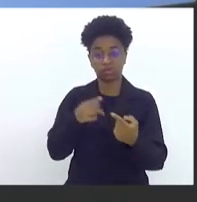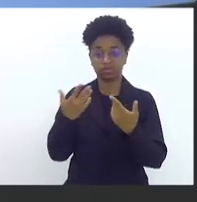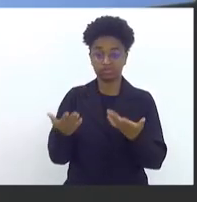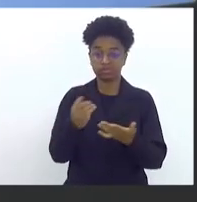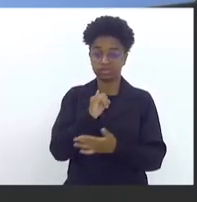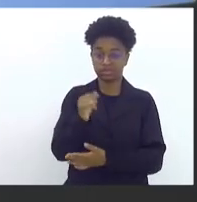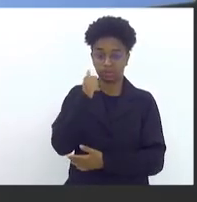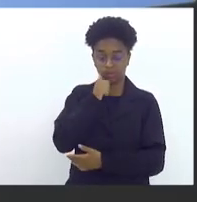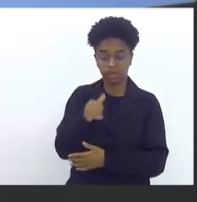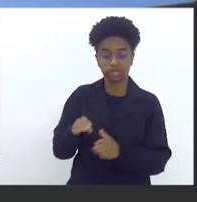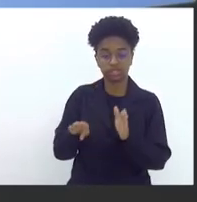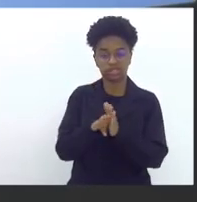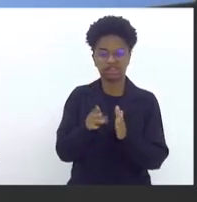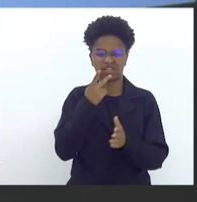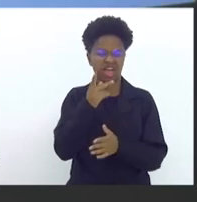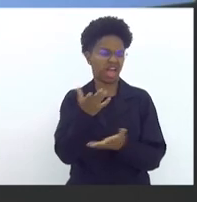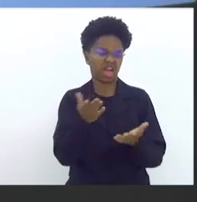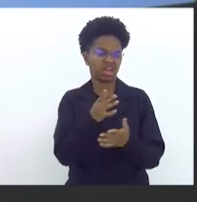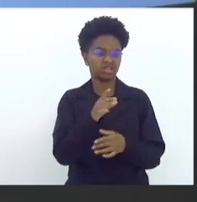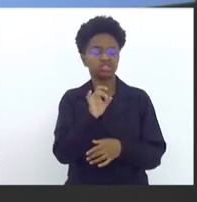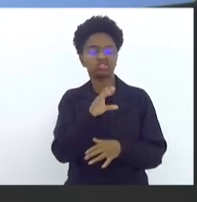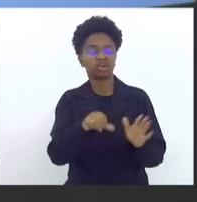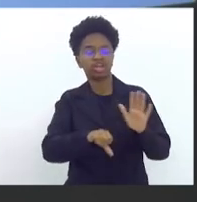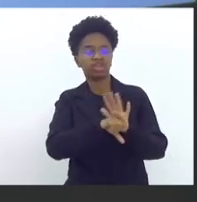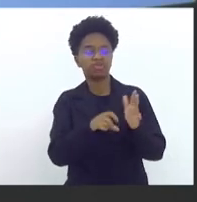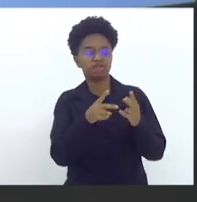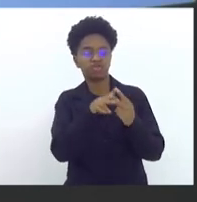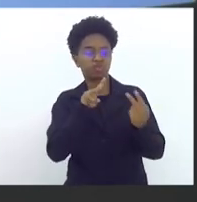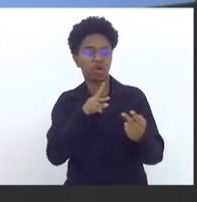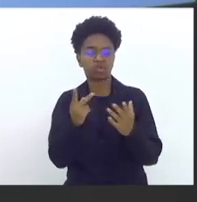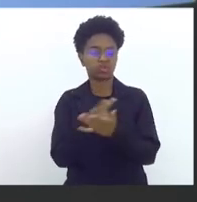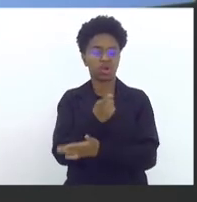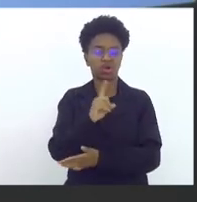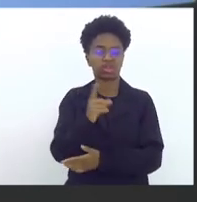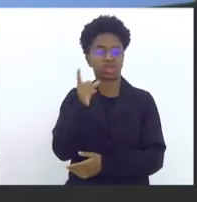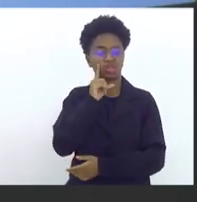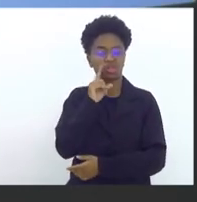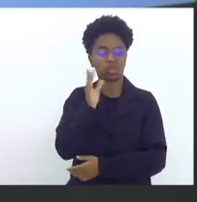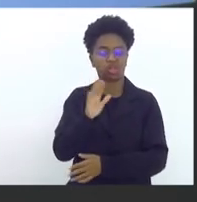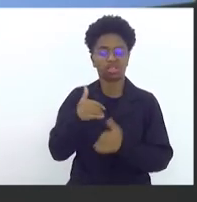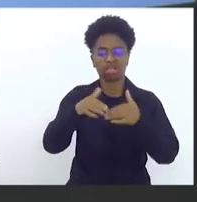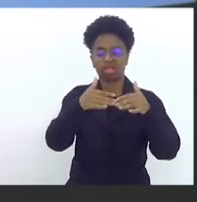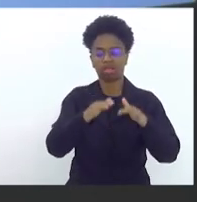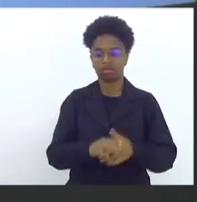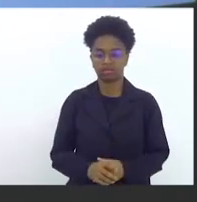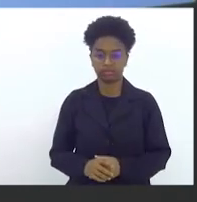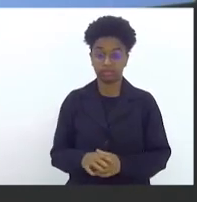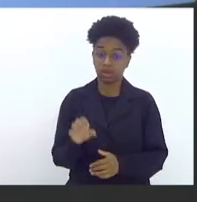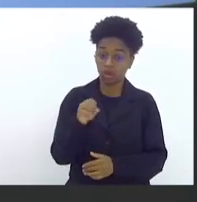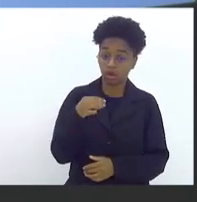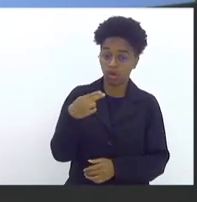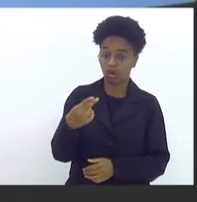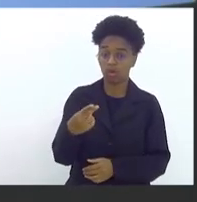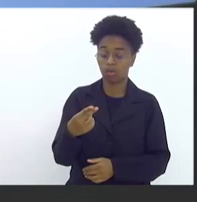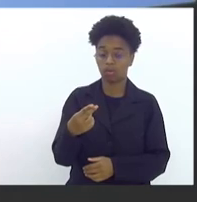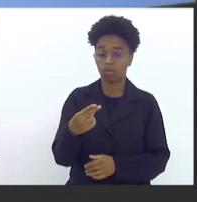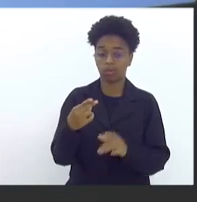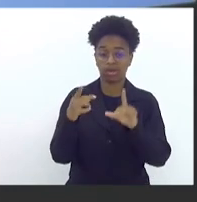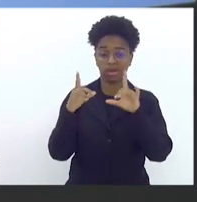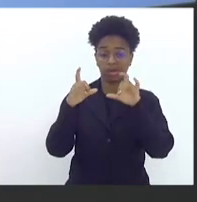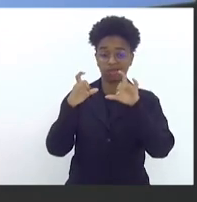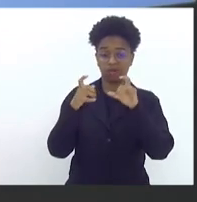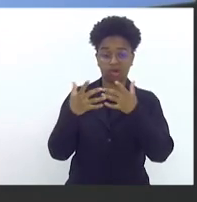eles minimizam problema Ah isso aí é crime virtual isso não acontece no dia a dia deixa para lá né ou aceita aquele print